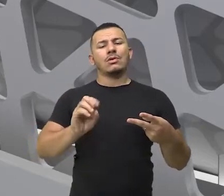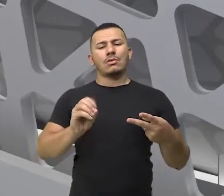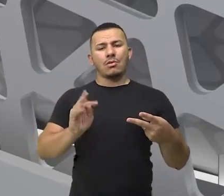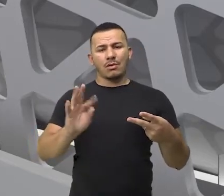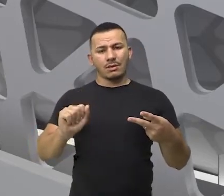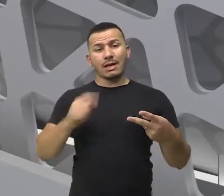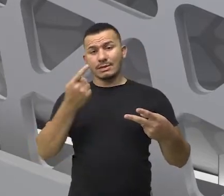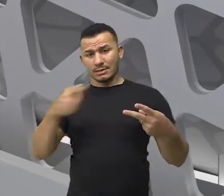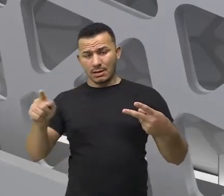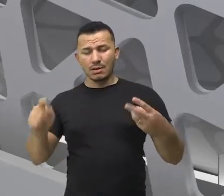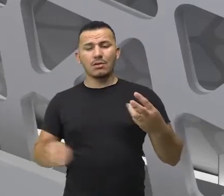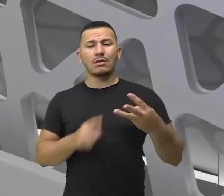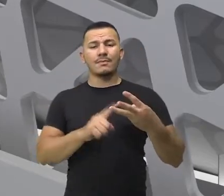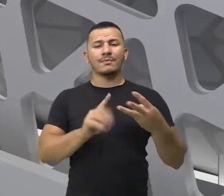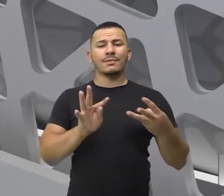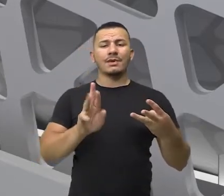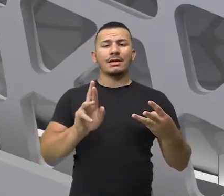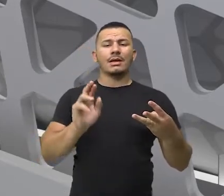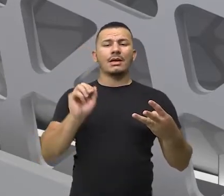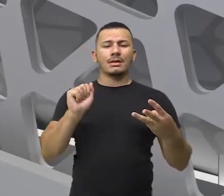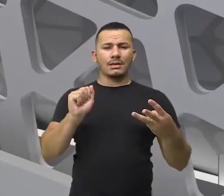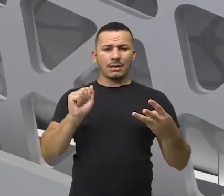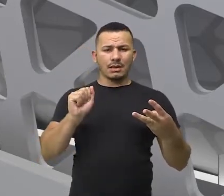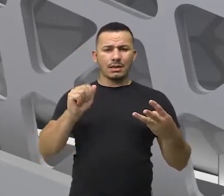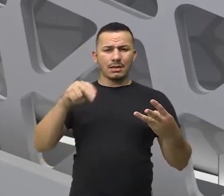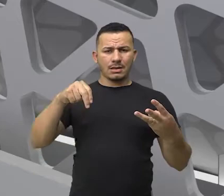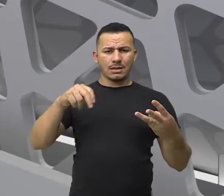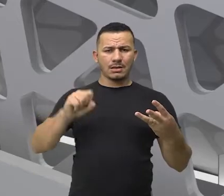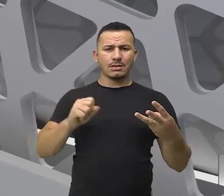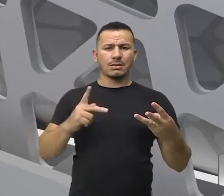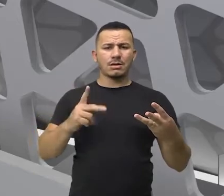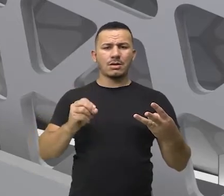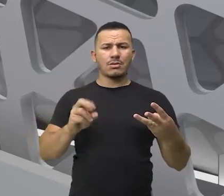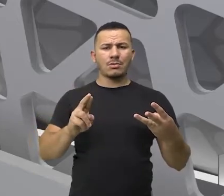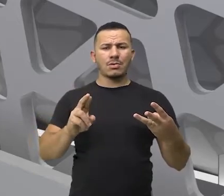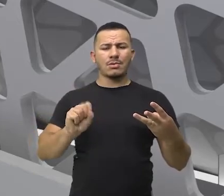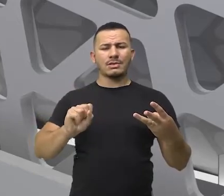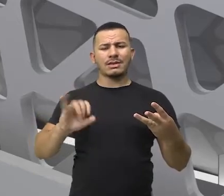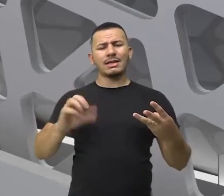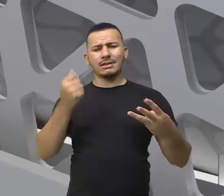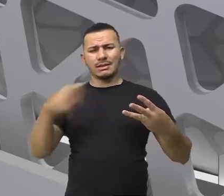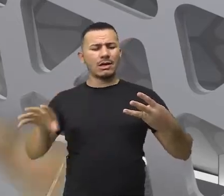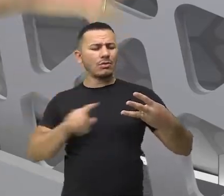rotação e a simetria por transposição. Então, e que